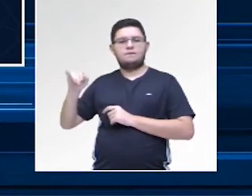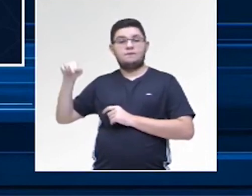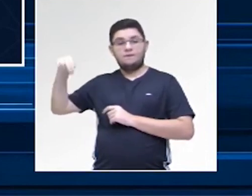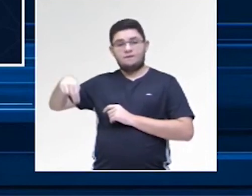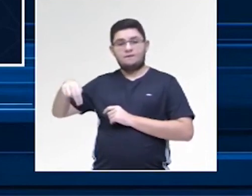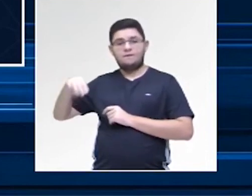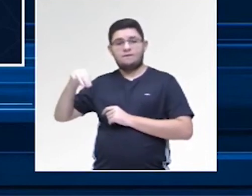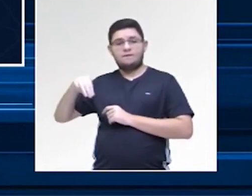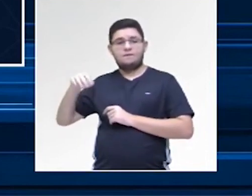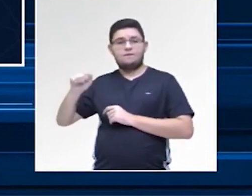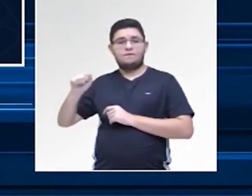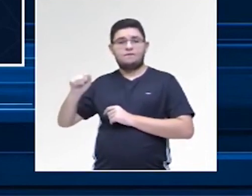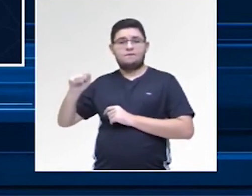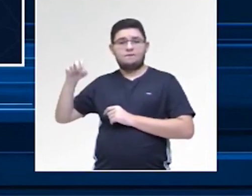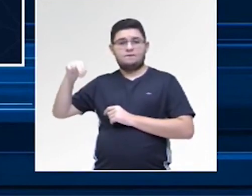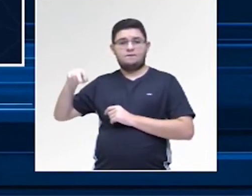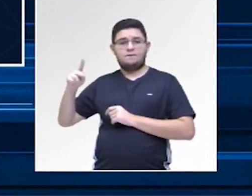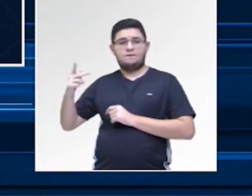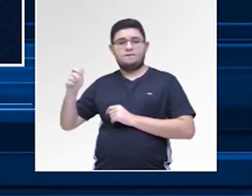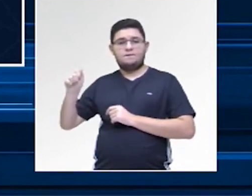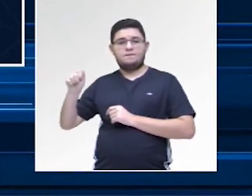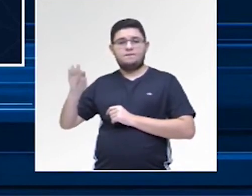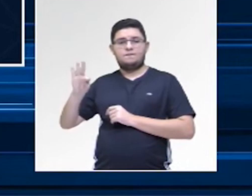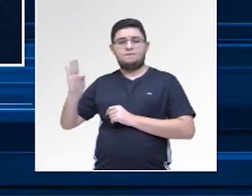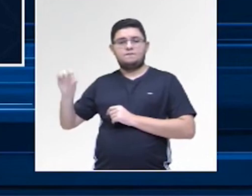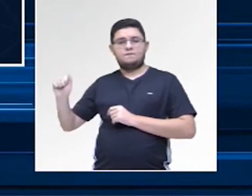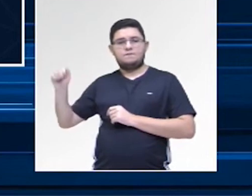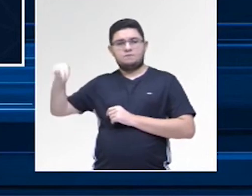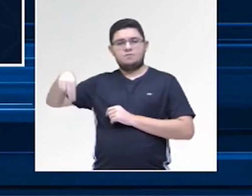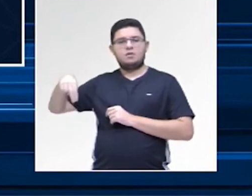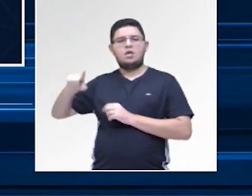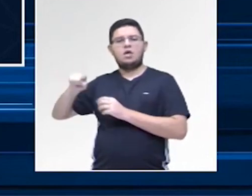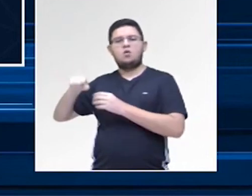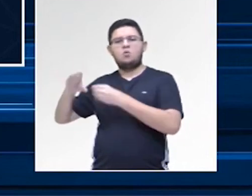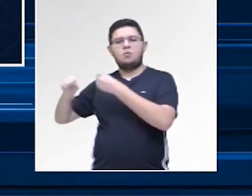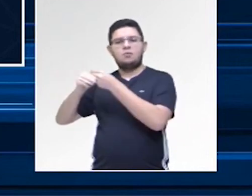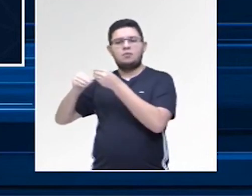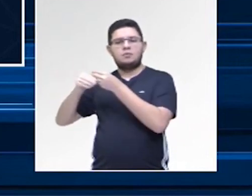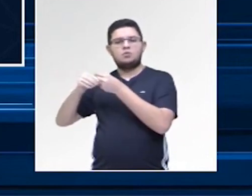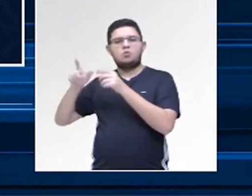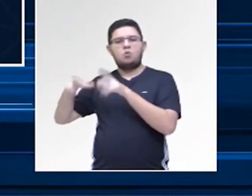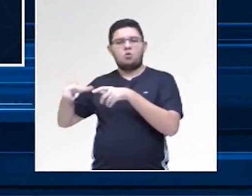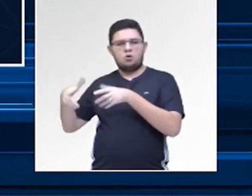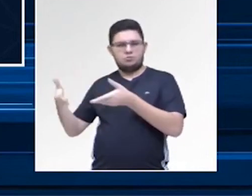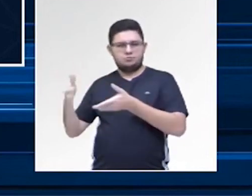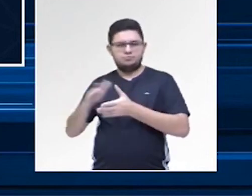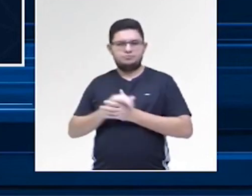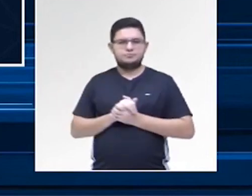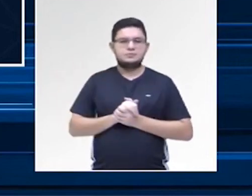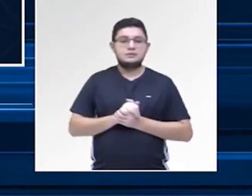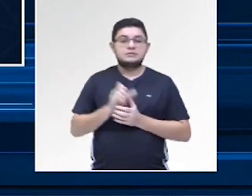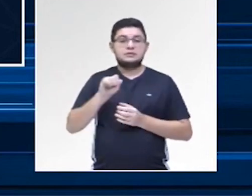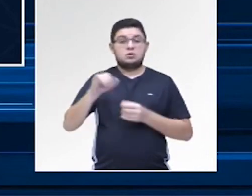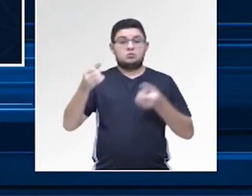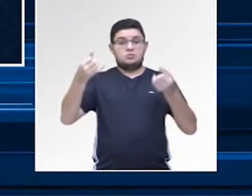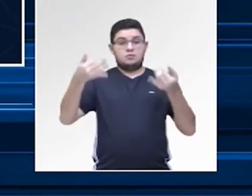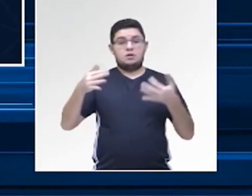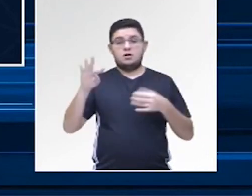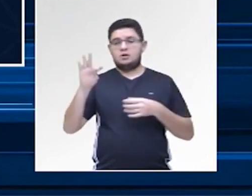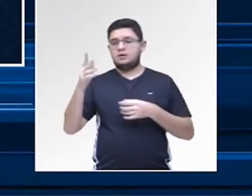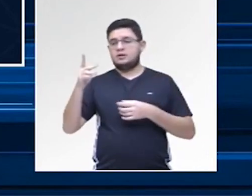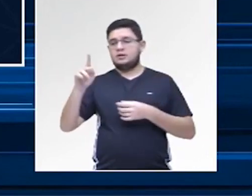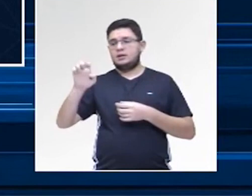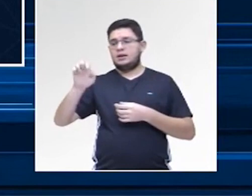que é o local onde tinha esse amusement park e não tem mais. Se eu estou dizendo que there was, é porque havia,